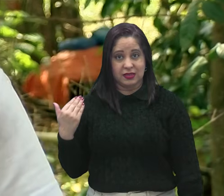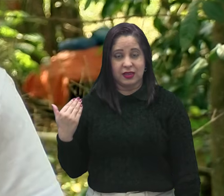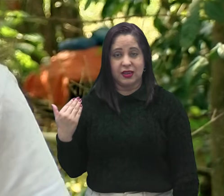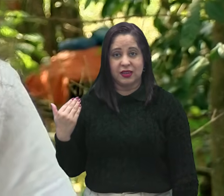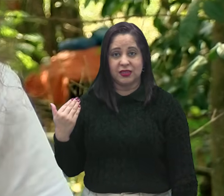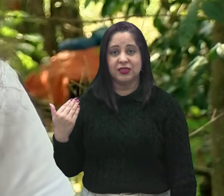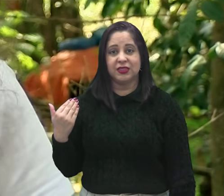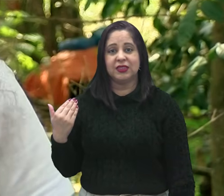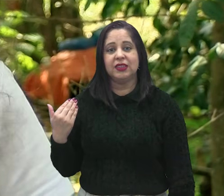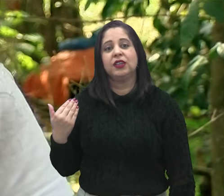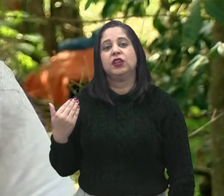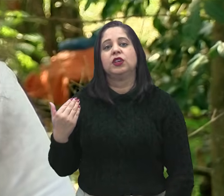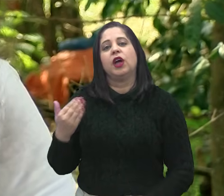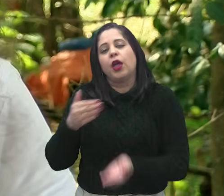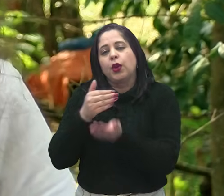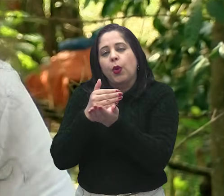tivemos